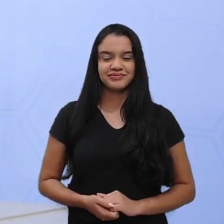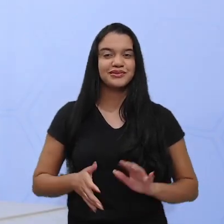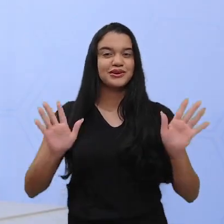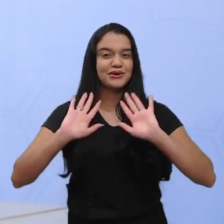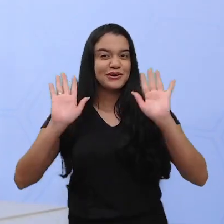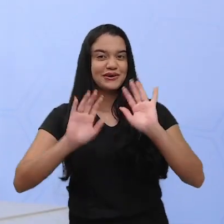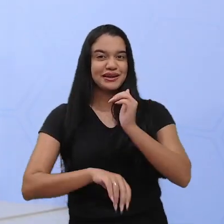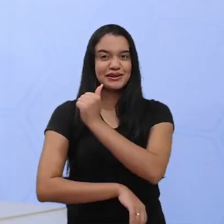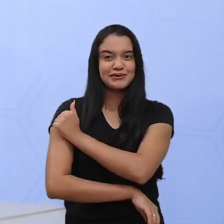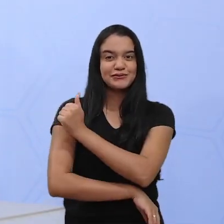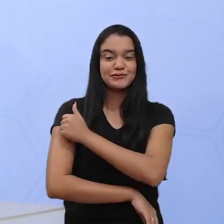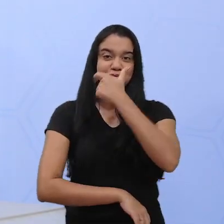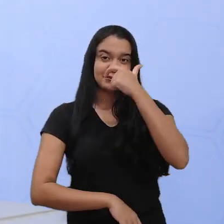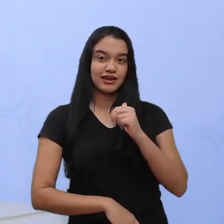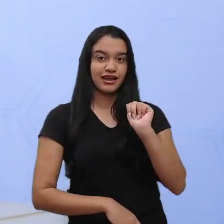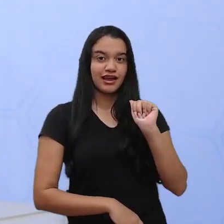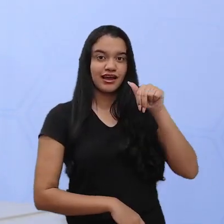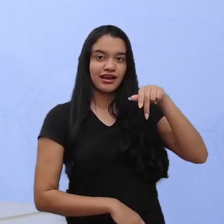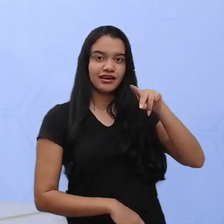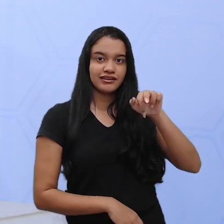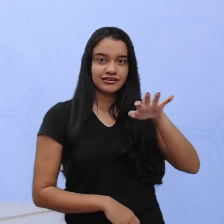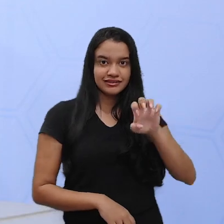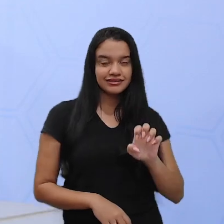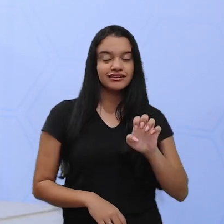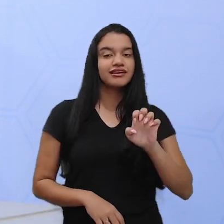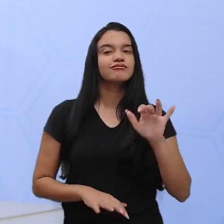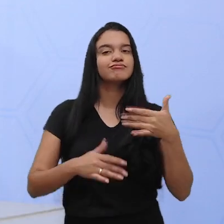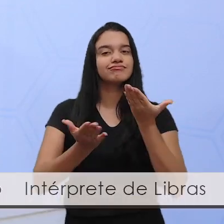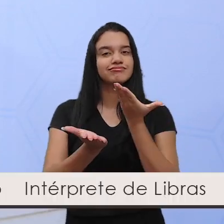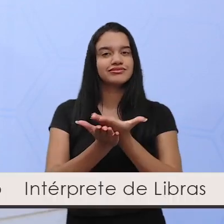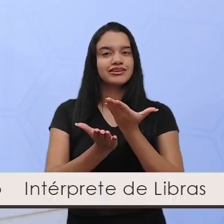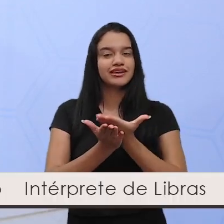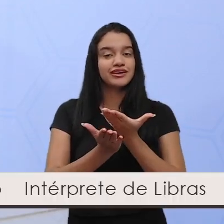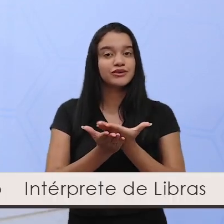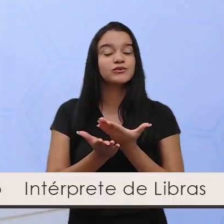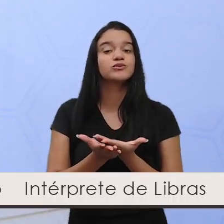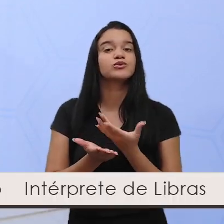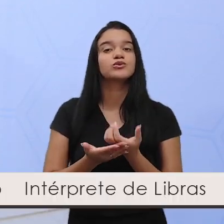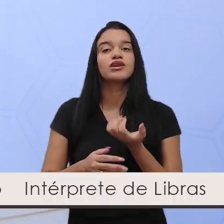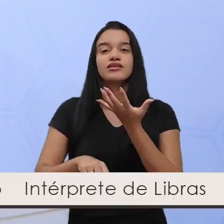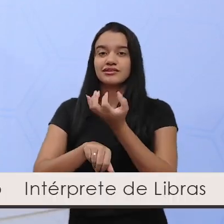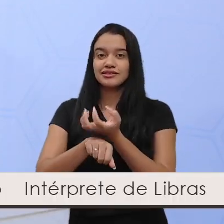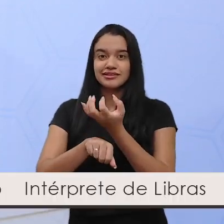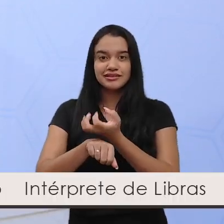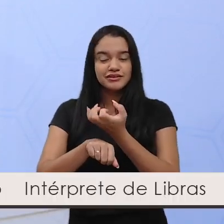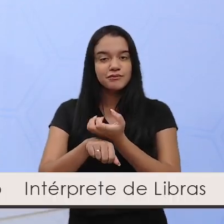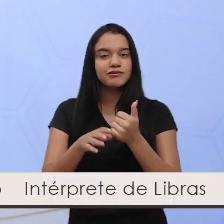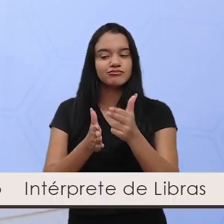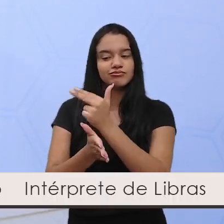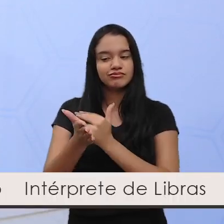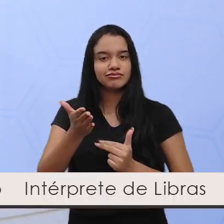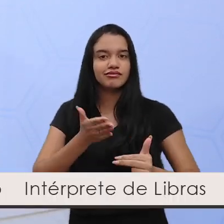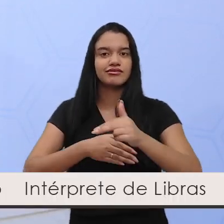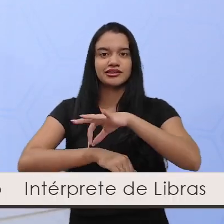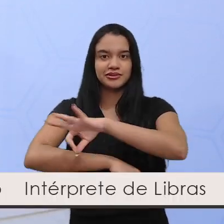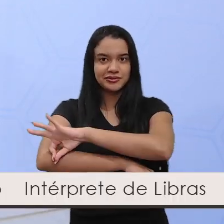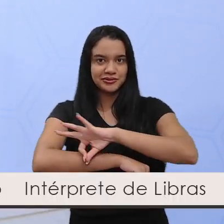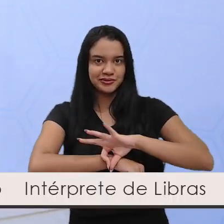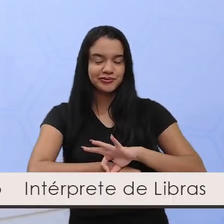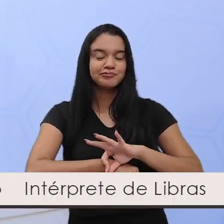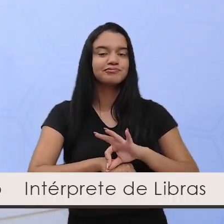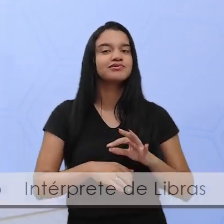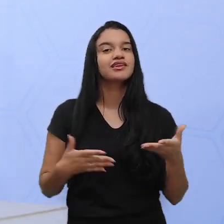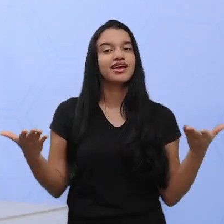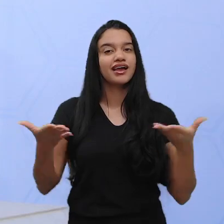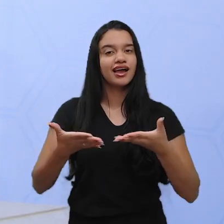Olá, estudantes. Sou o professor André Lemoine e essa é a aula da unidade 1 da disciplina de Desenho Arquitetônico, onde nós